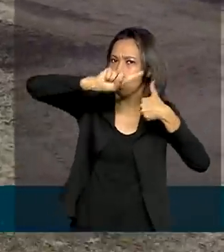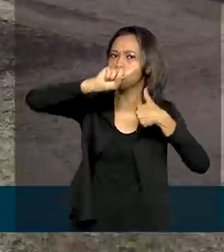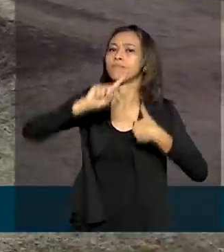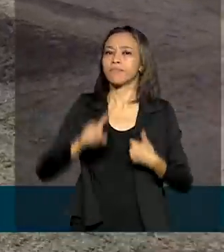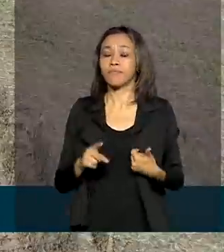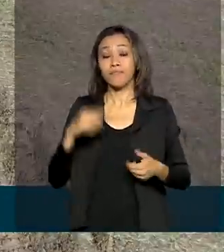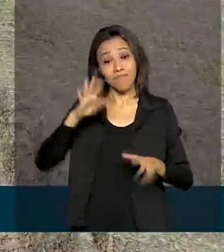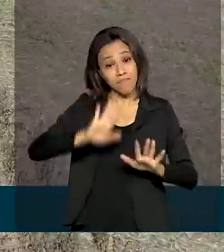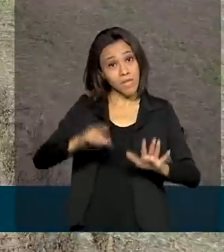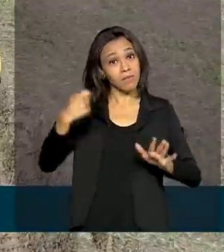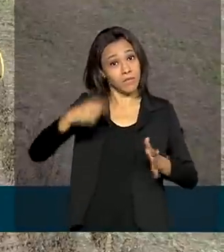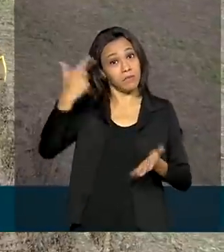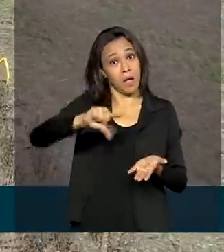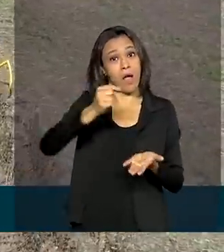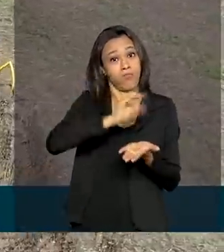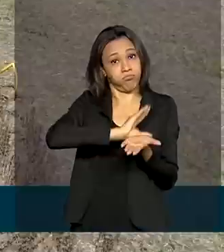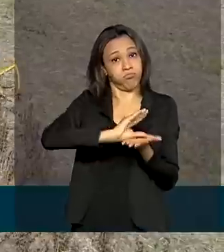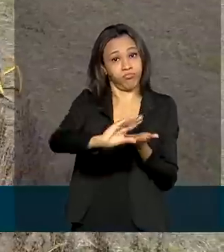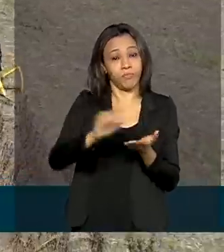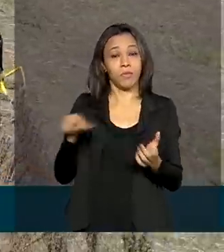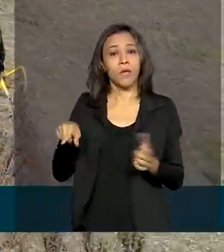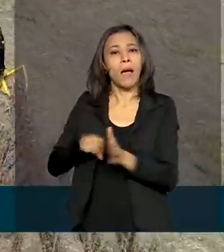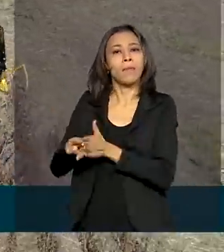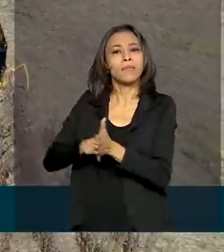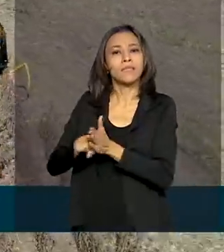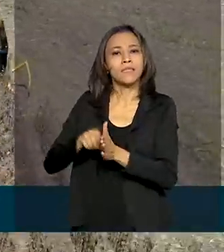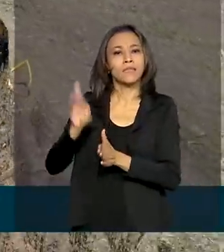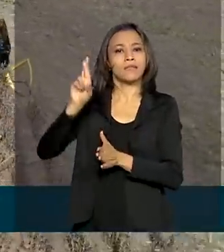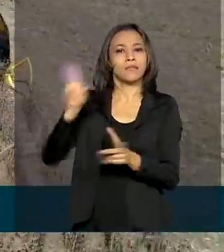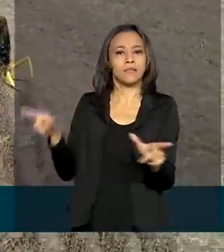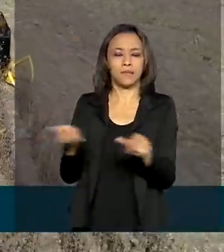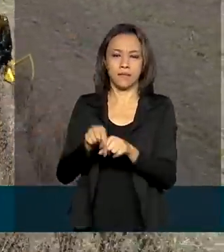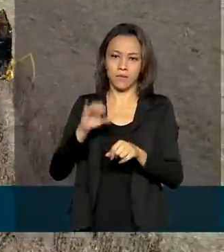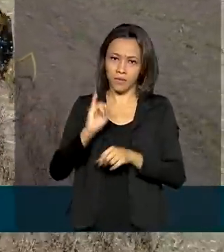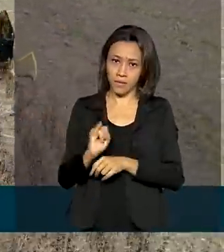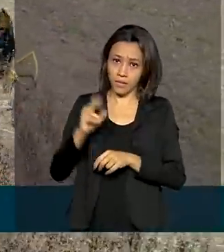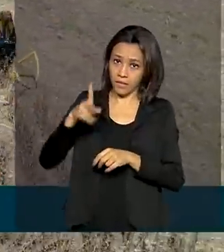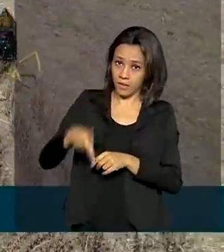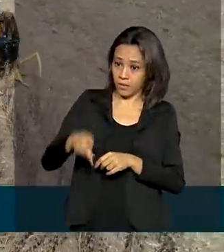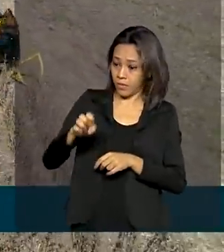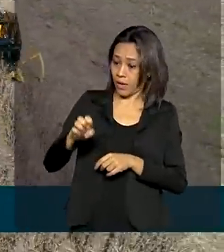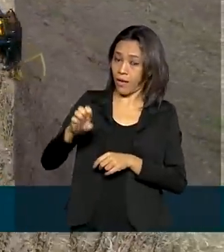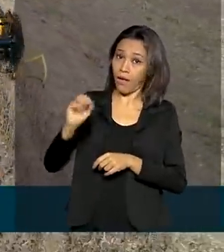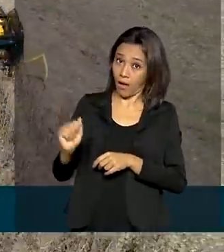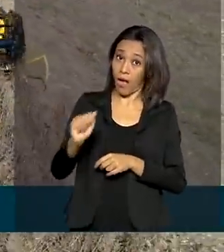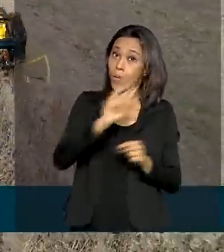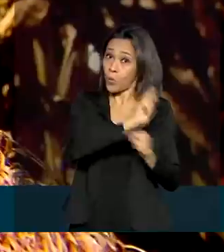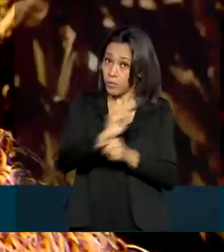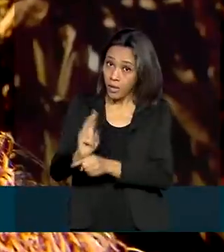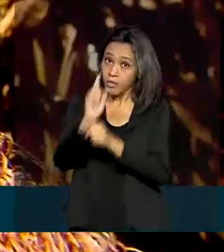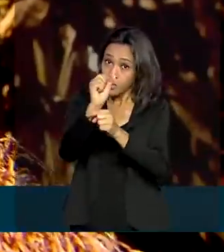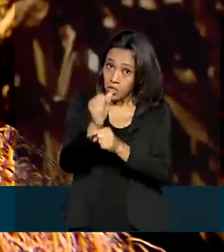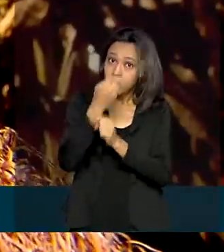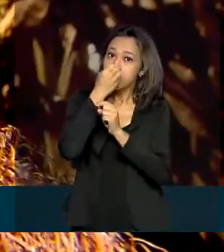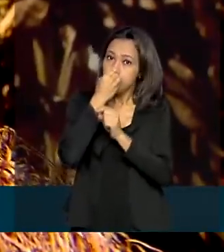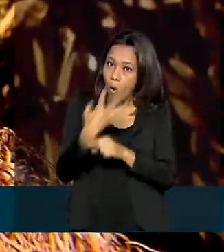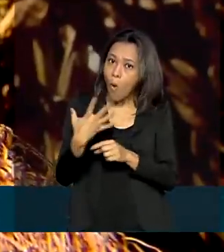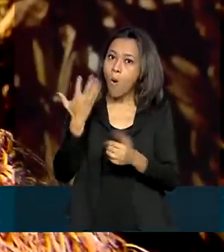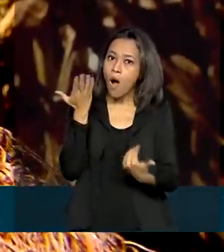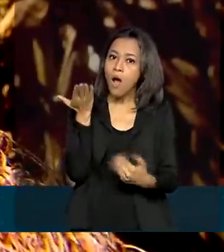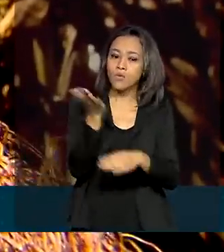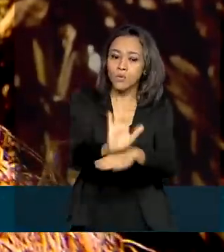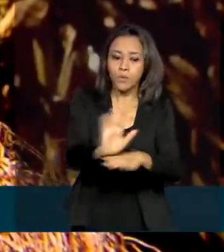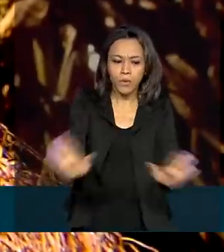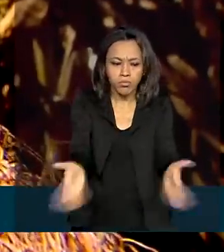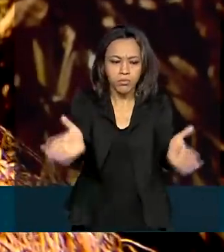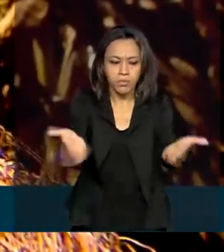recursos. O estudo do IPEA aponta que o crédito rural se mantém favorável para a próxima safra, especialmente para